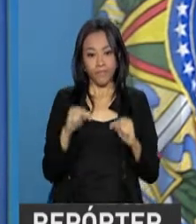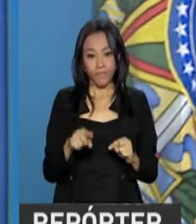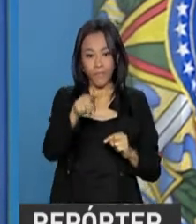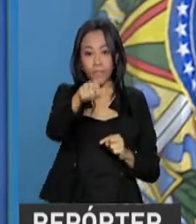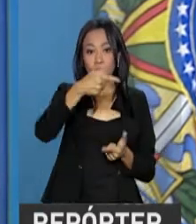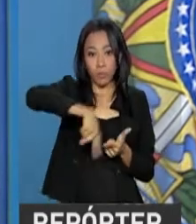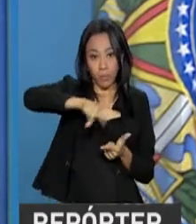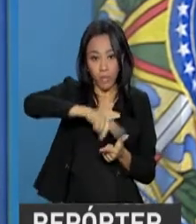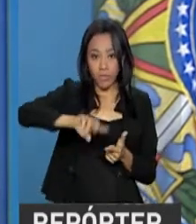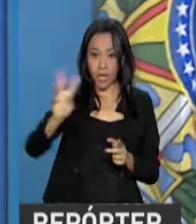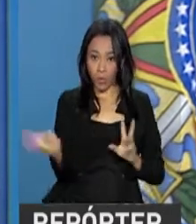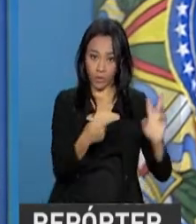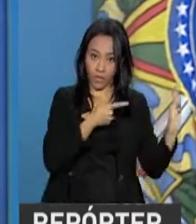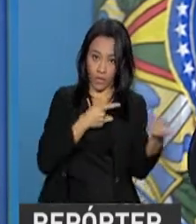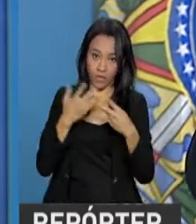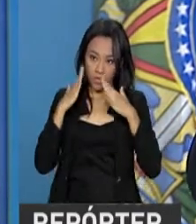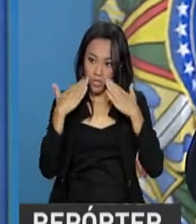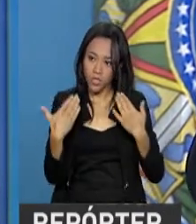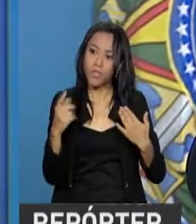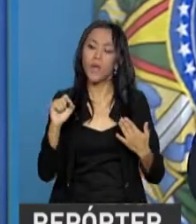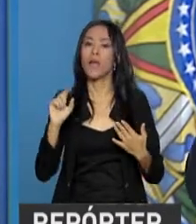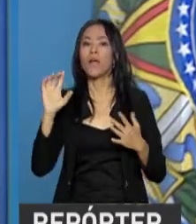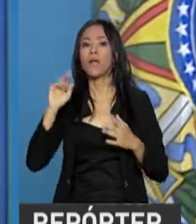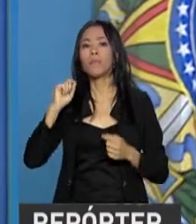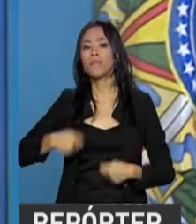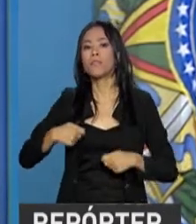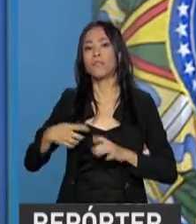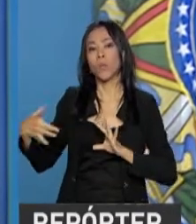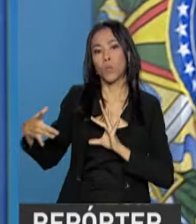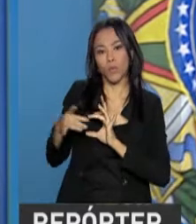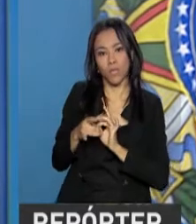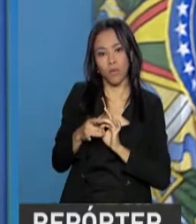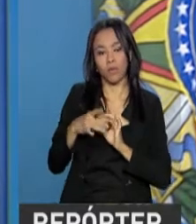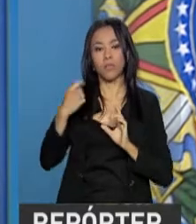nós exigem união e diálogo.